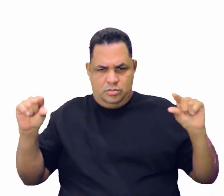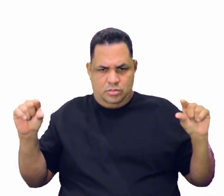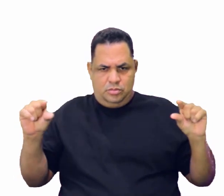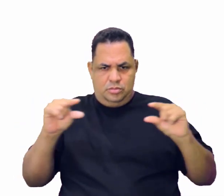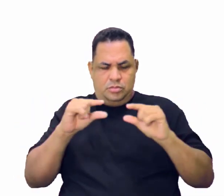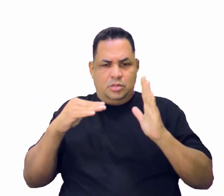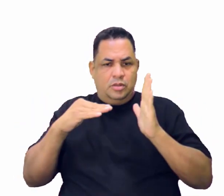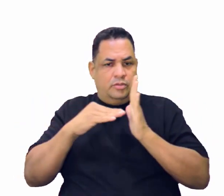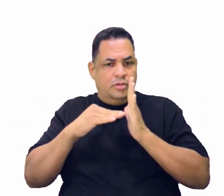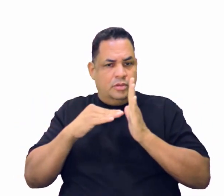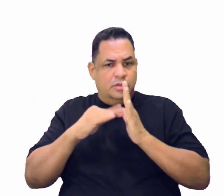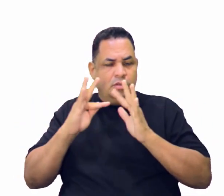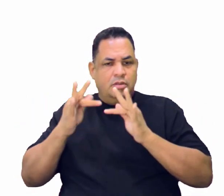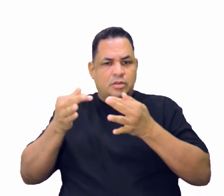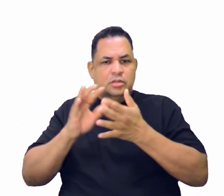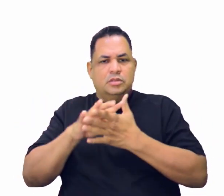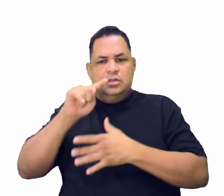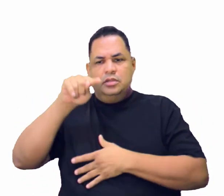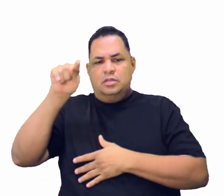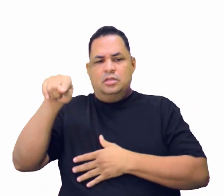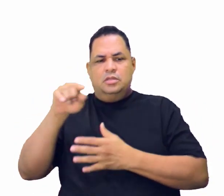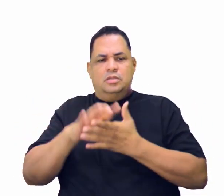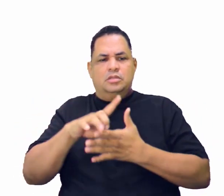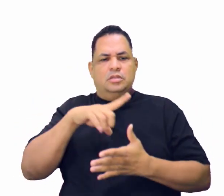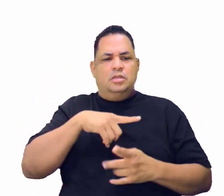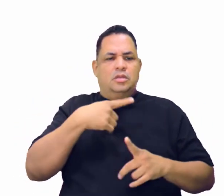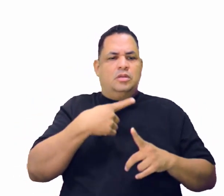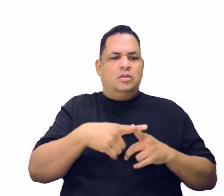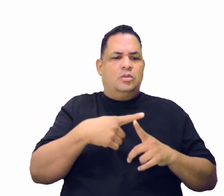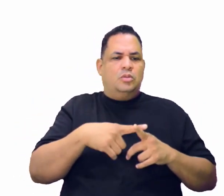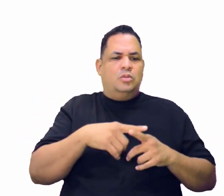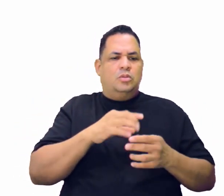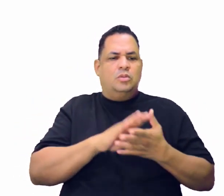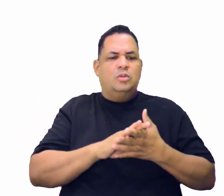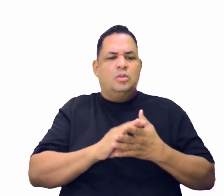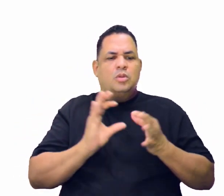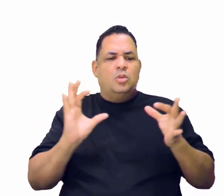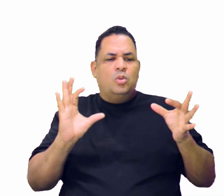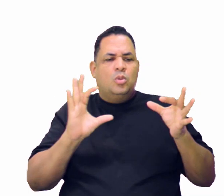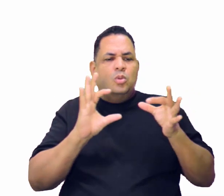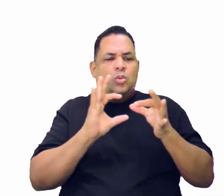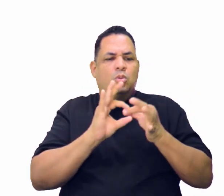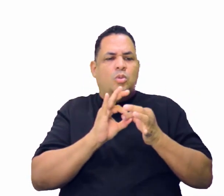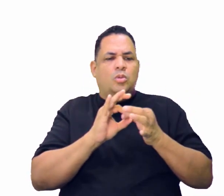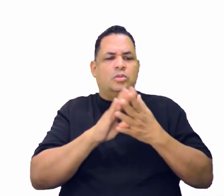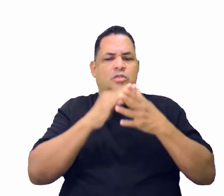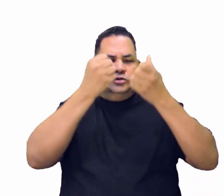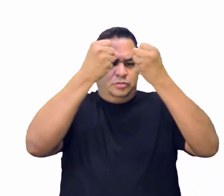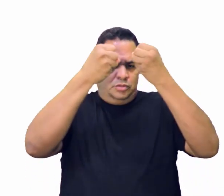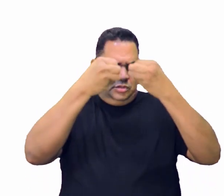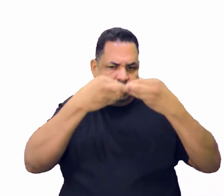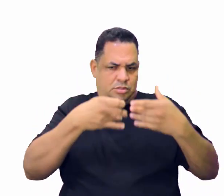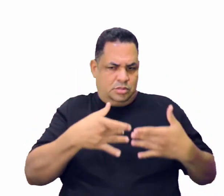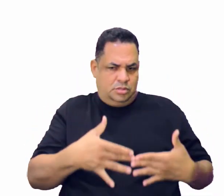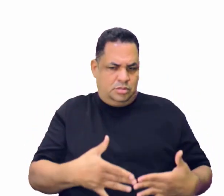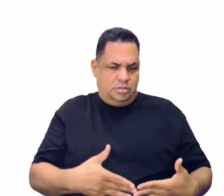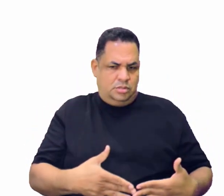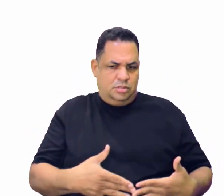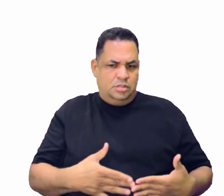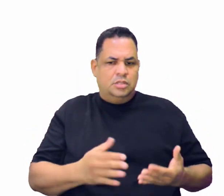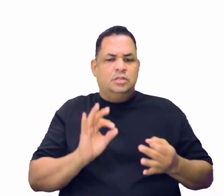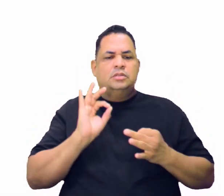aí que está acentuado. Tem o porquê, que é a conjunção, que é aquele que está justificando, né? Que